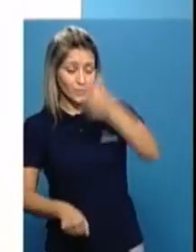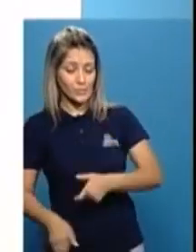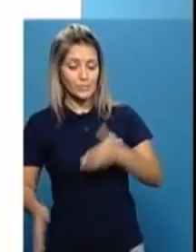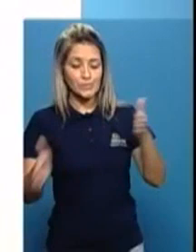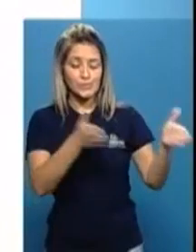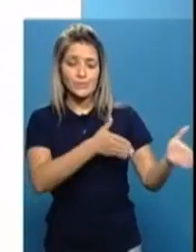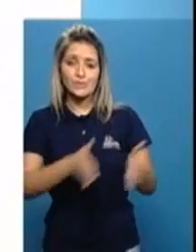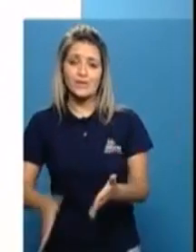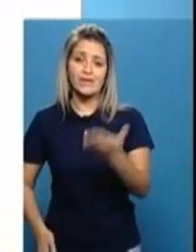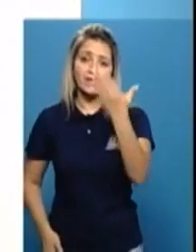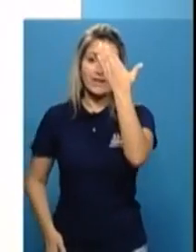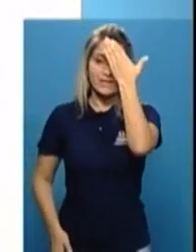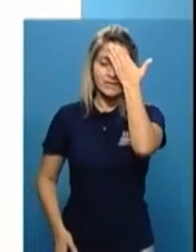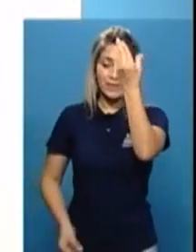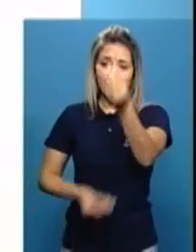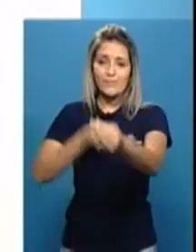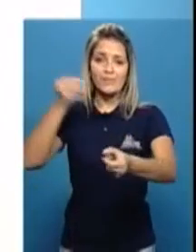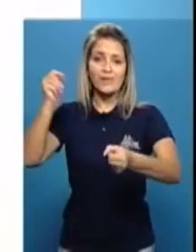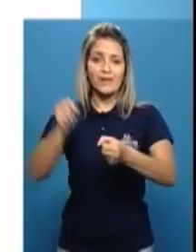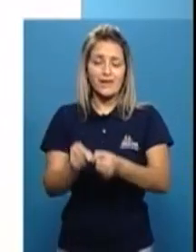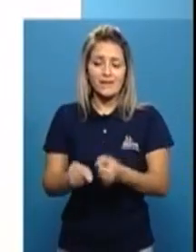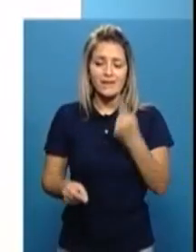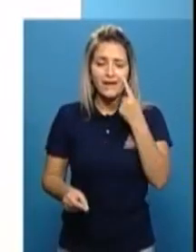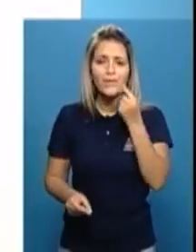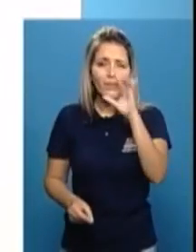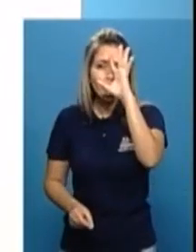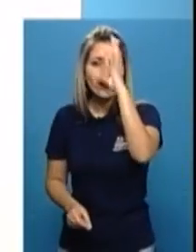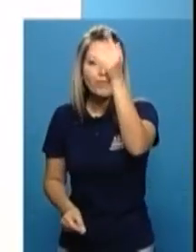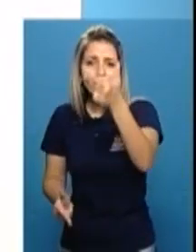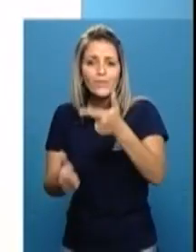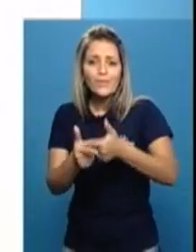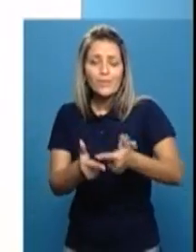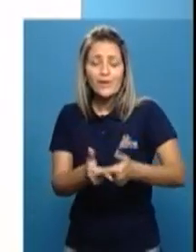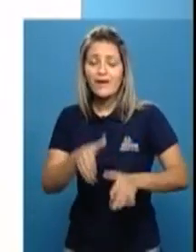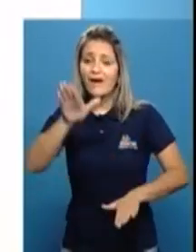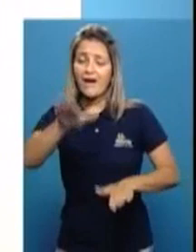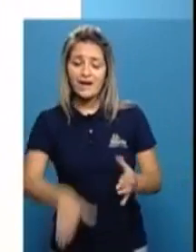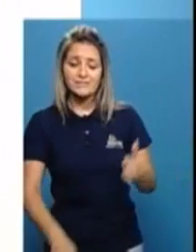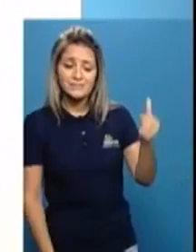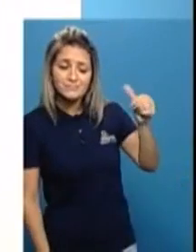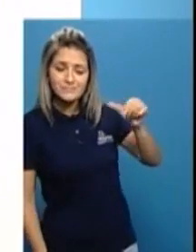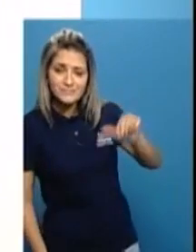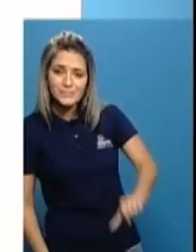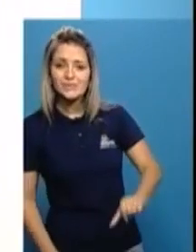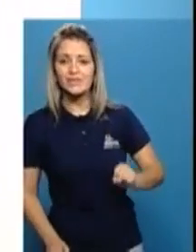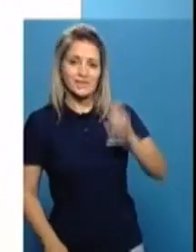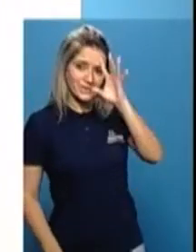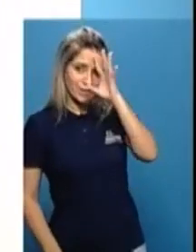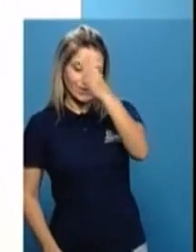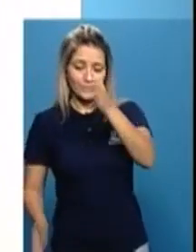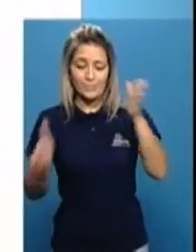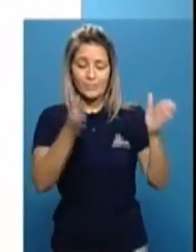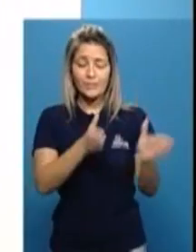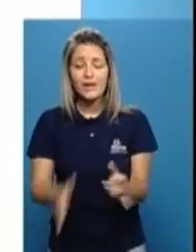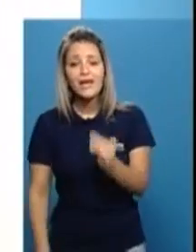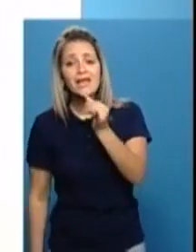produção saber trabalhar com esses problemas ou com essas desvantagens apresentadas no processo, como,